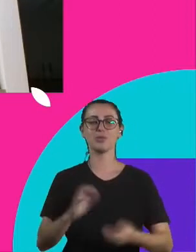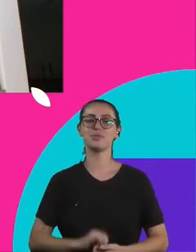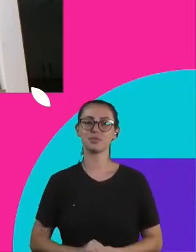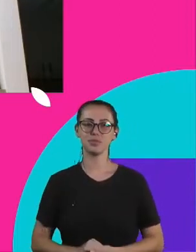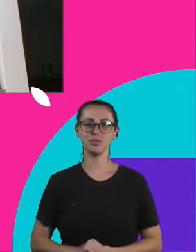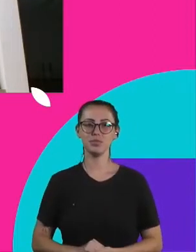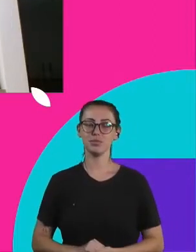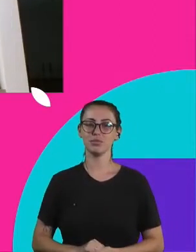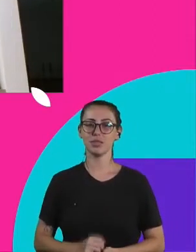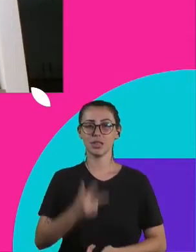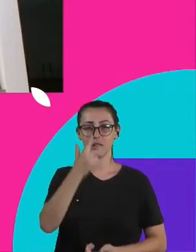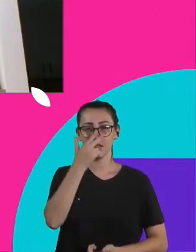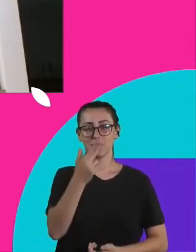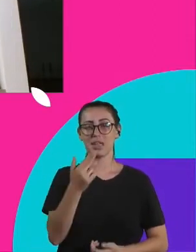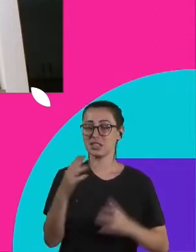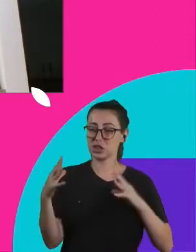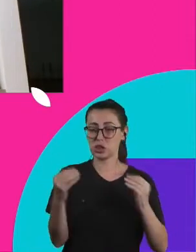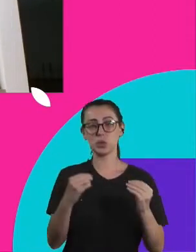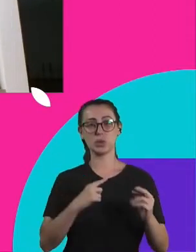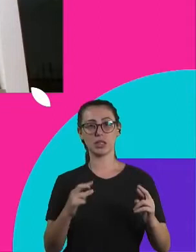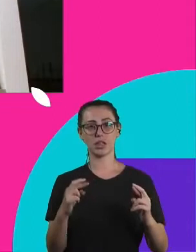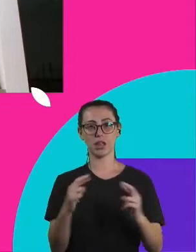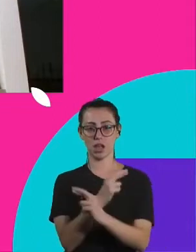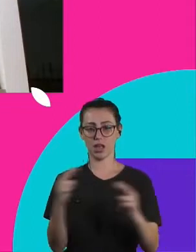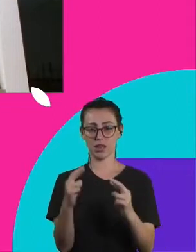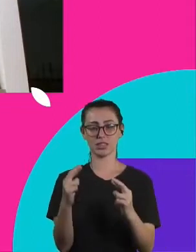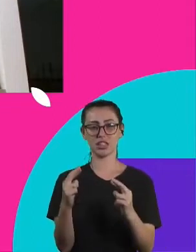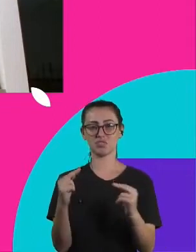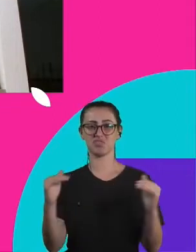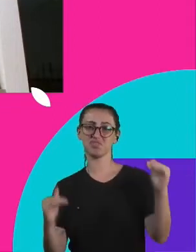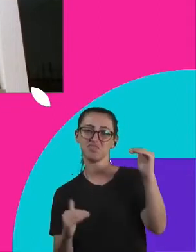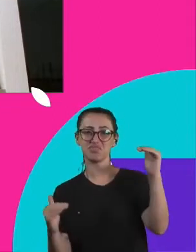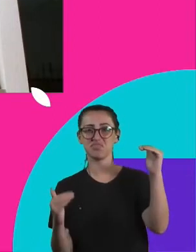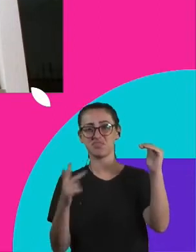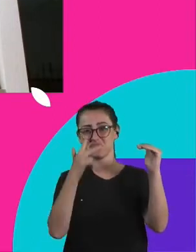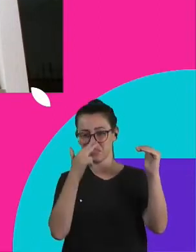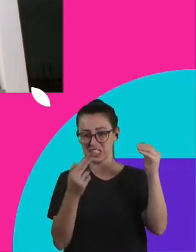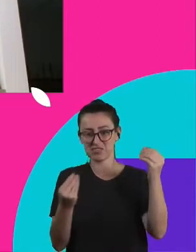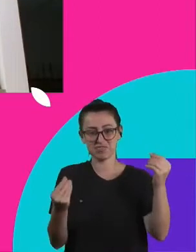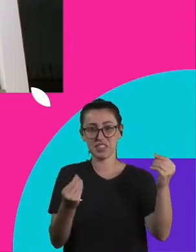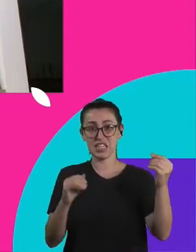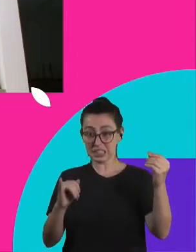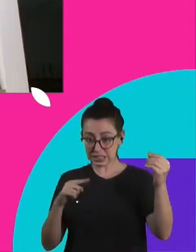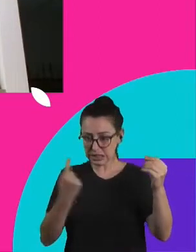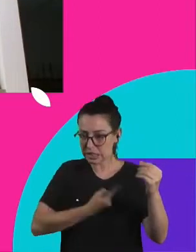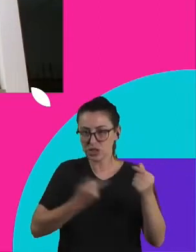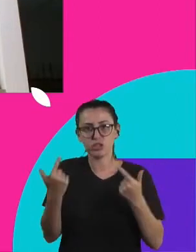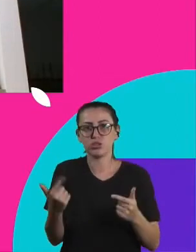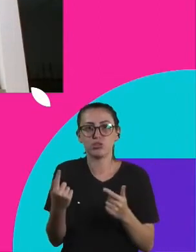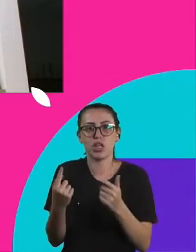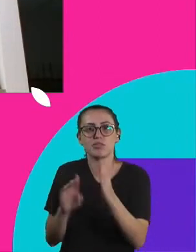está muito baseado nesse desenvolvimento, né, nessa desigualdade. Quer dizer, se a gente não se desenvolve, se a